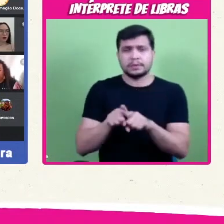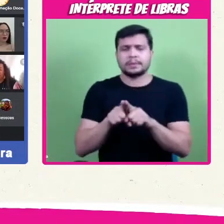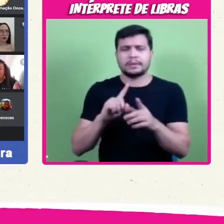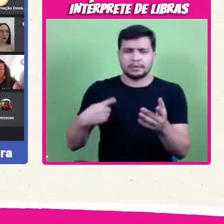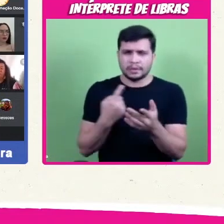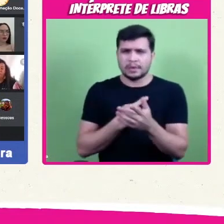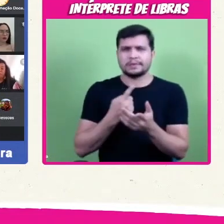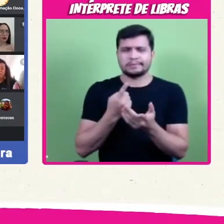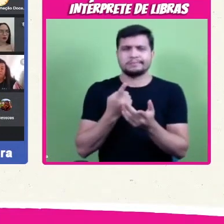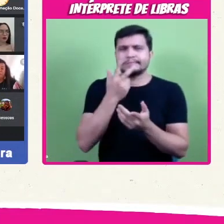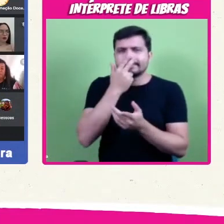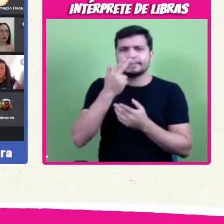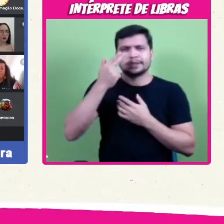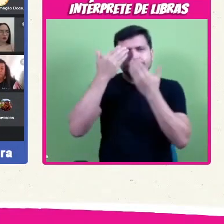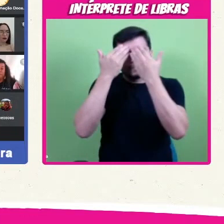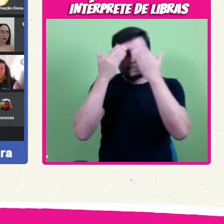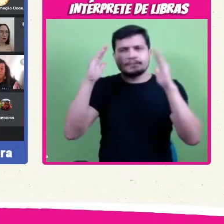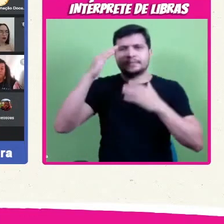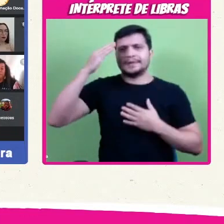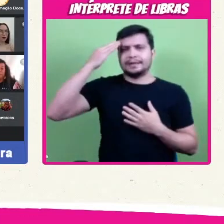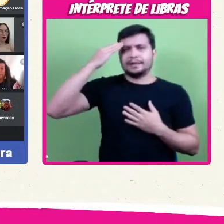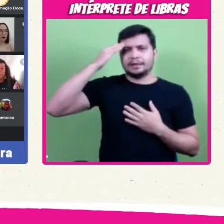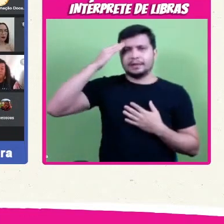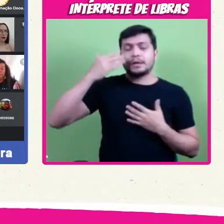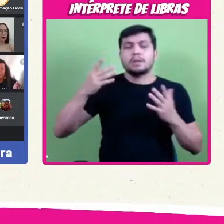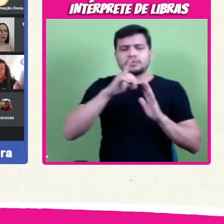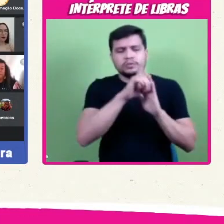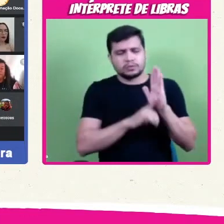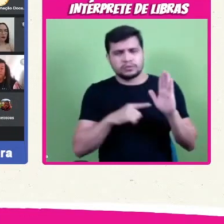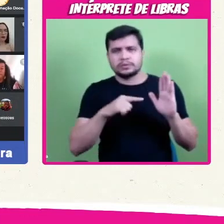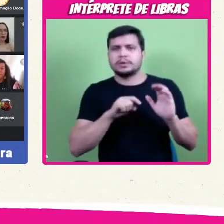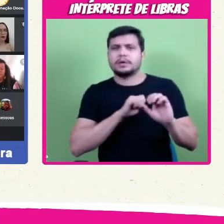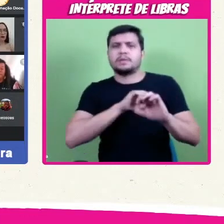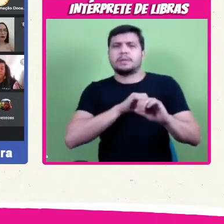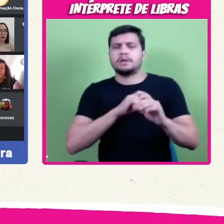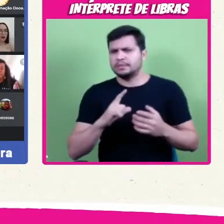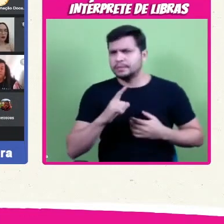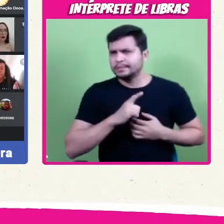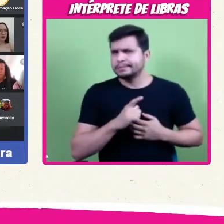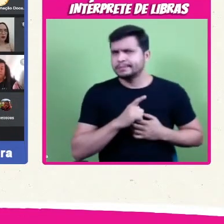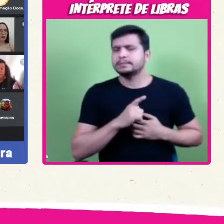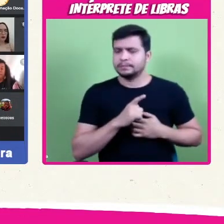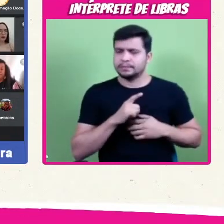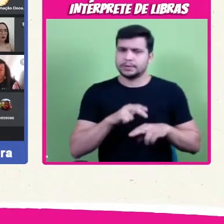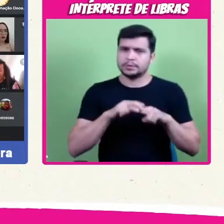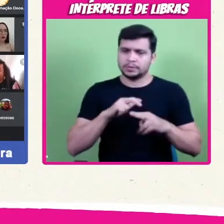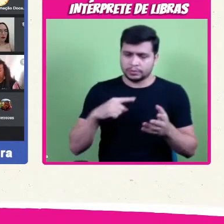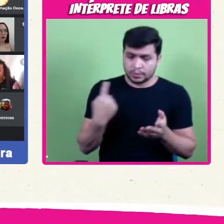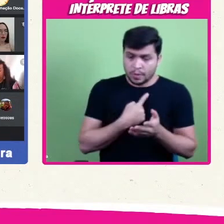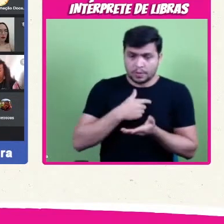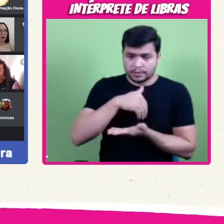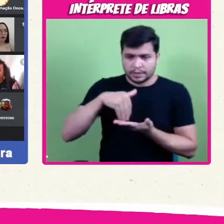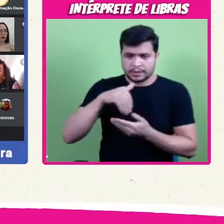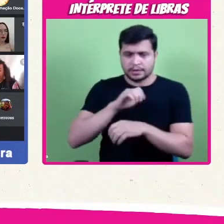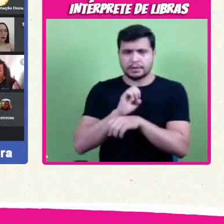temos do direito à educação, da efetividade do direito à educação. Então, para nós, da Secretaria da Educação do